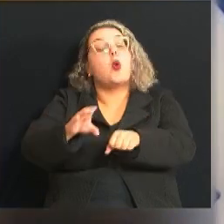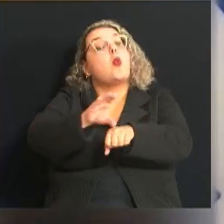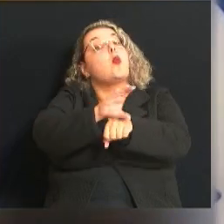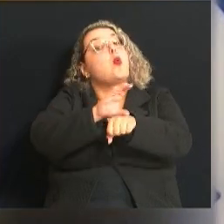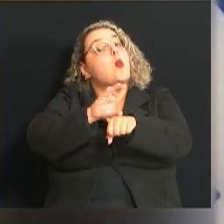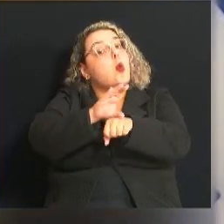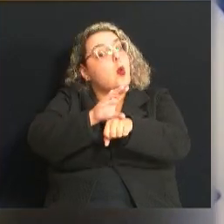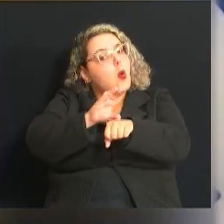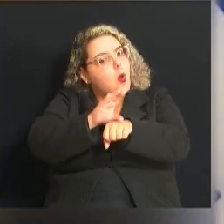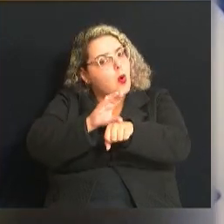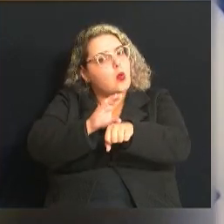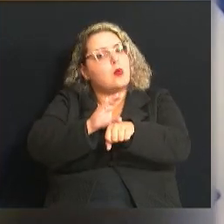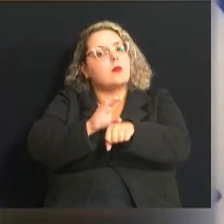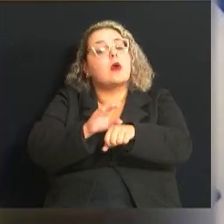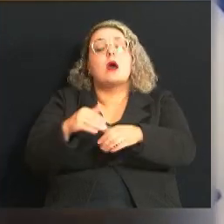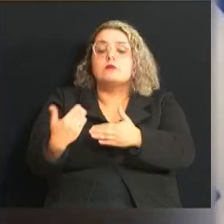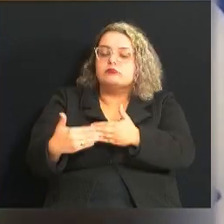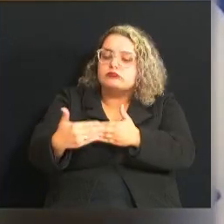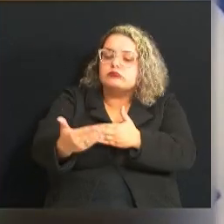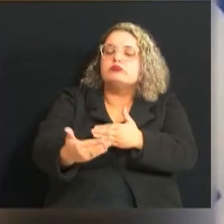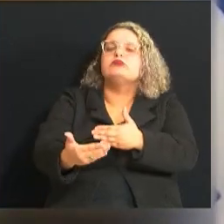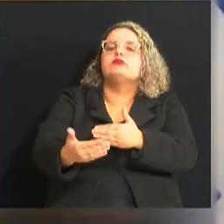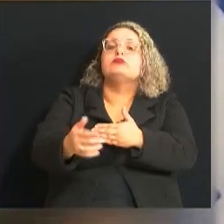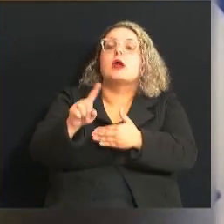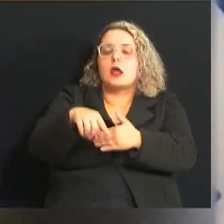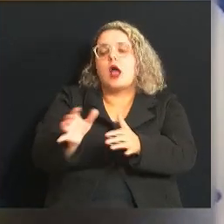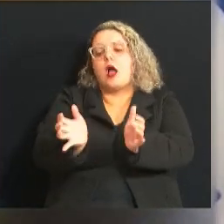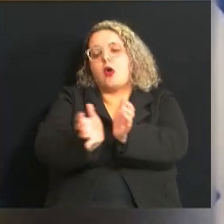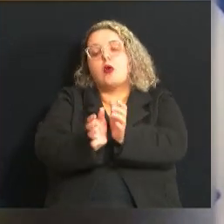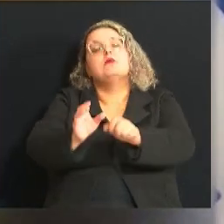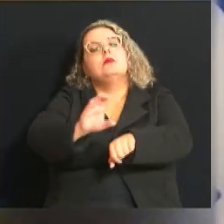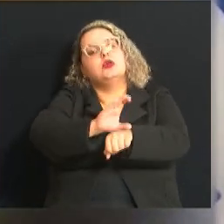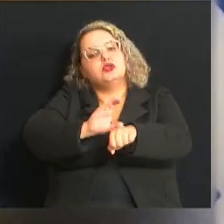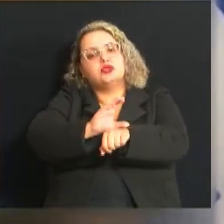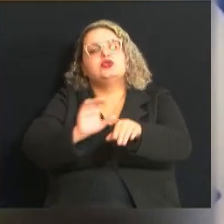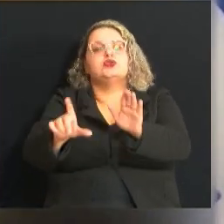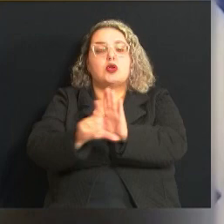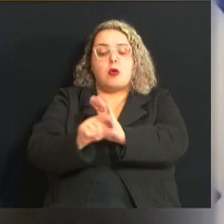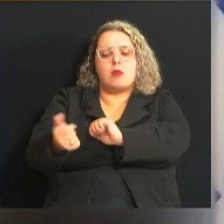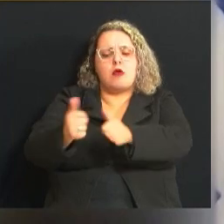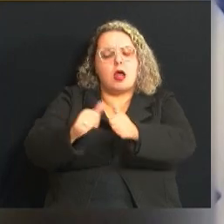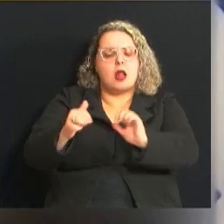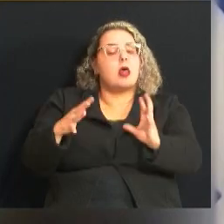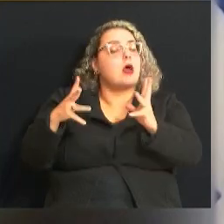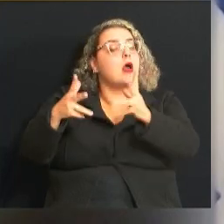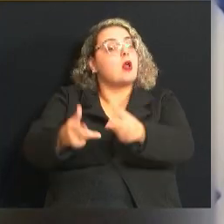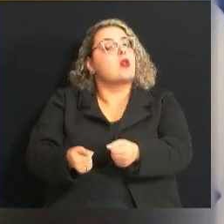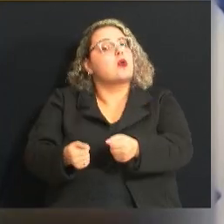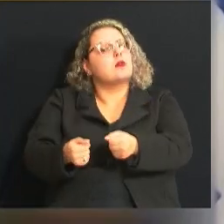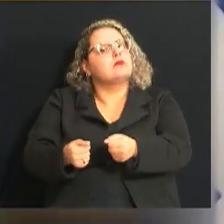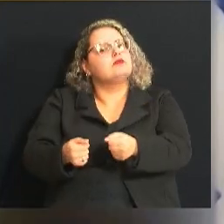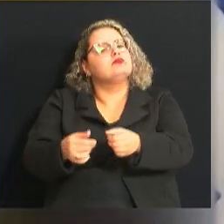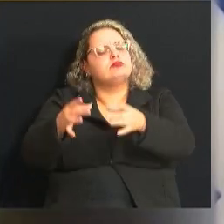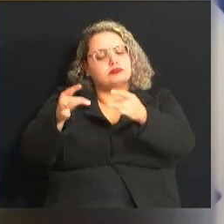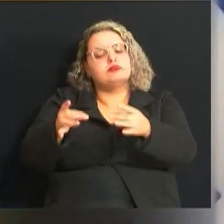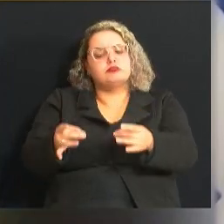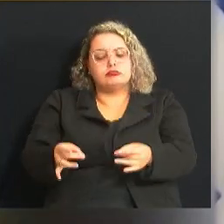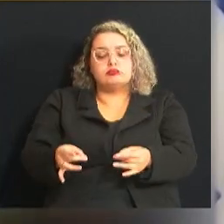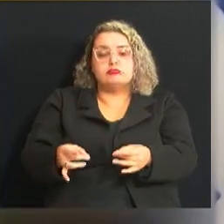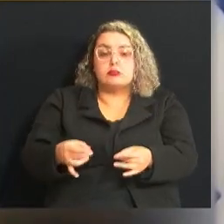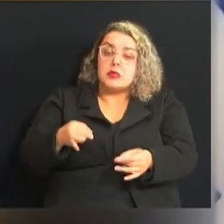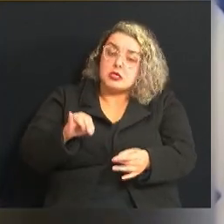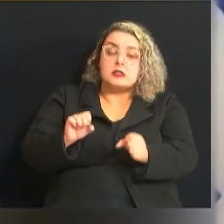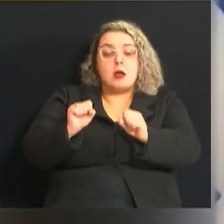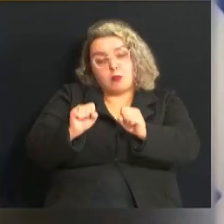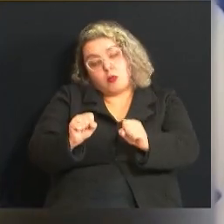constitucionalidade, e passa por esse importante filtro, que é a Comissão de Constituição e Legalidade, que filtra e determina se